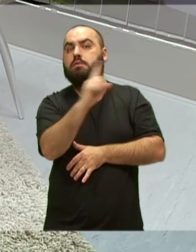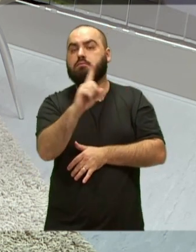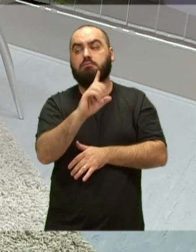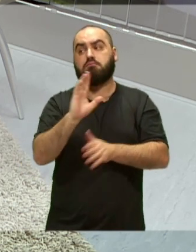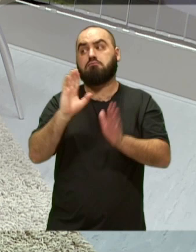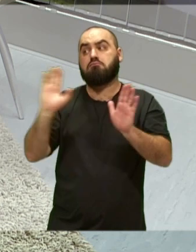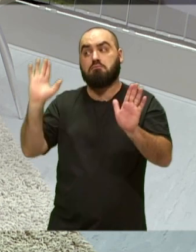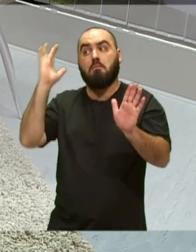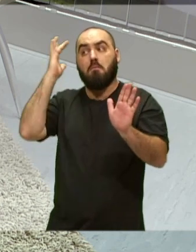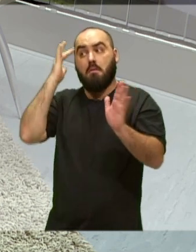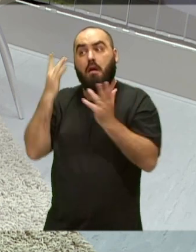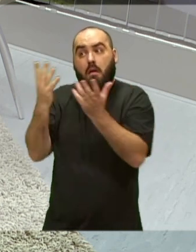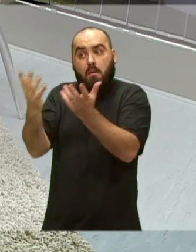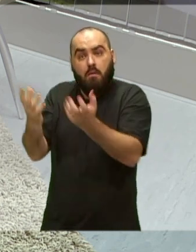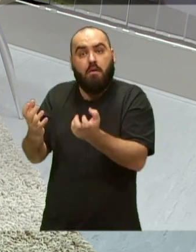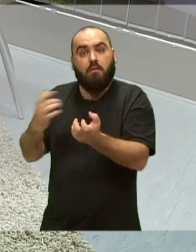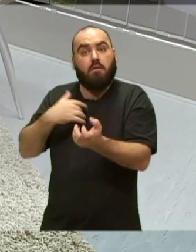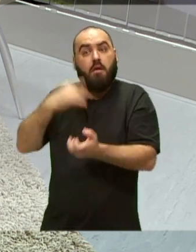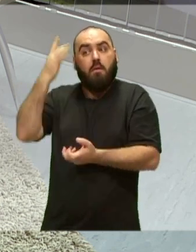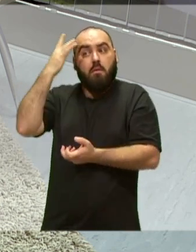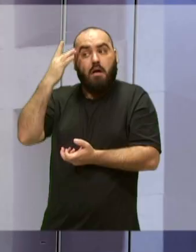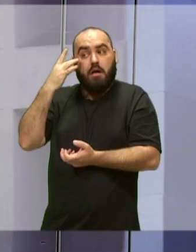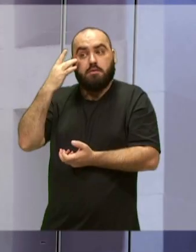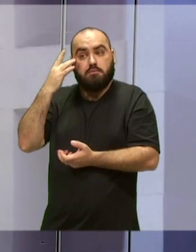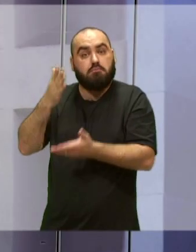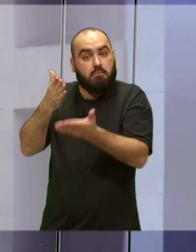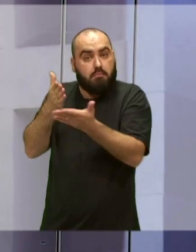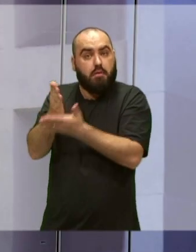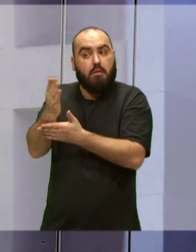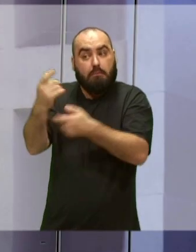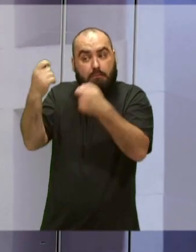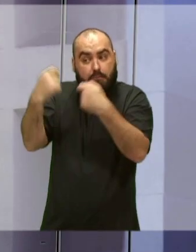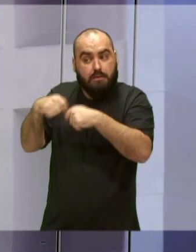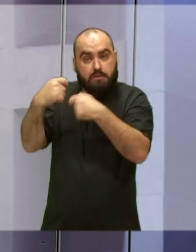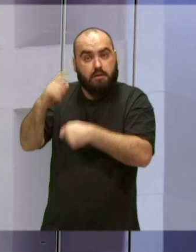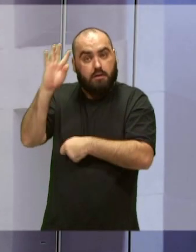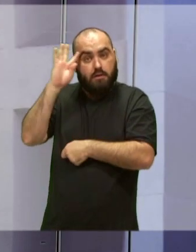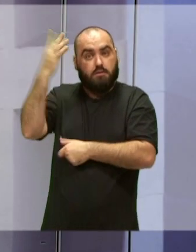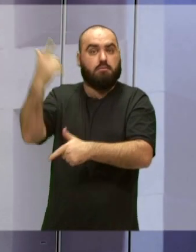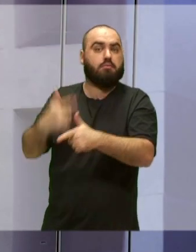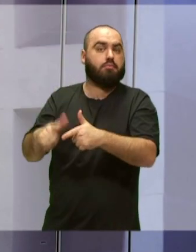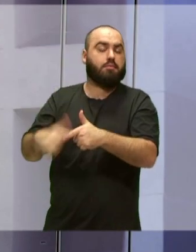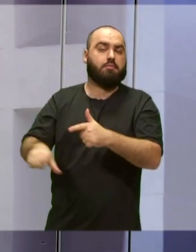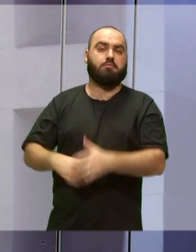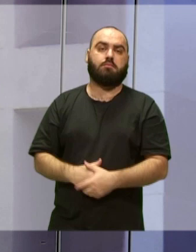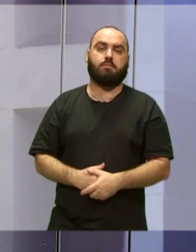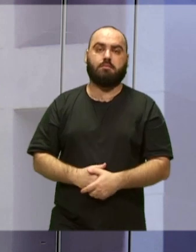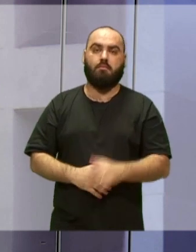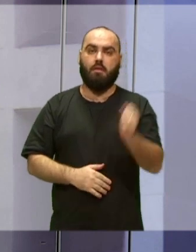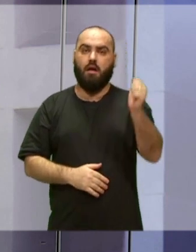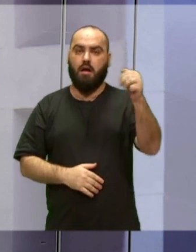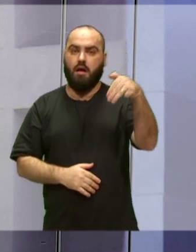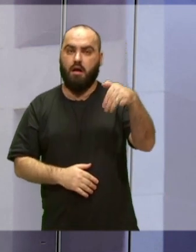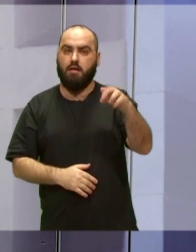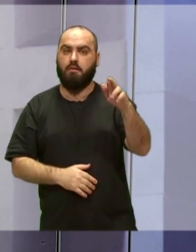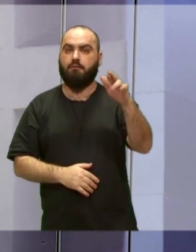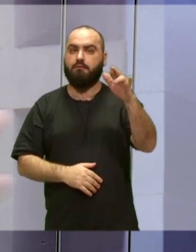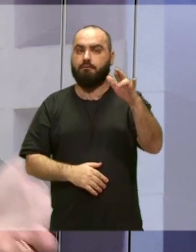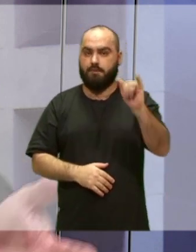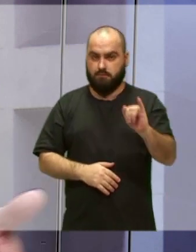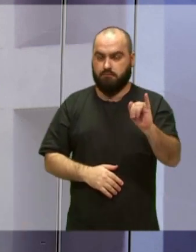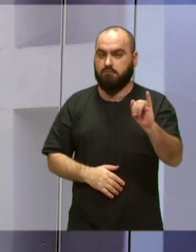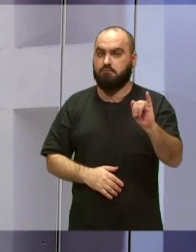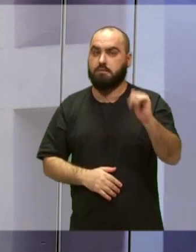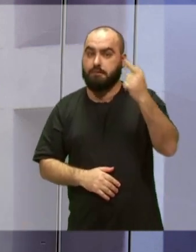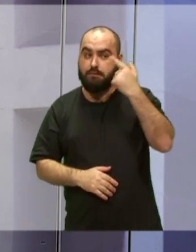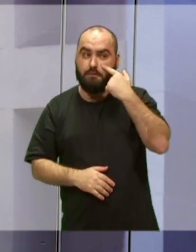melhor eu eu acho que a gente tem que resolver esse problema e para resolver esse problema a saída que a anre entendeu estudou e